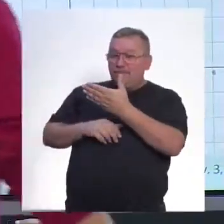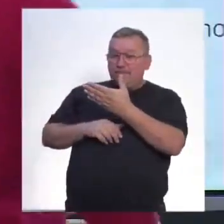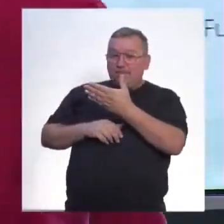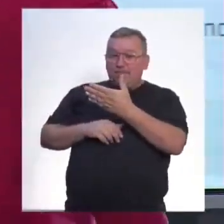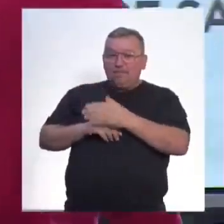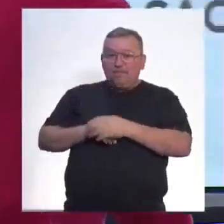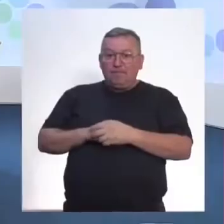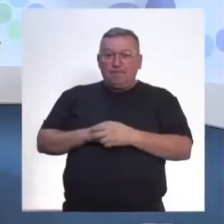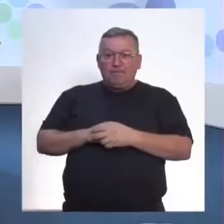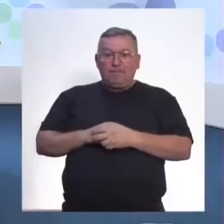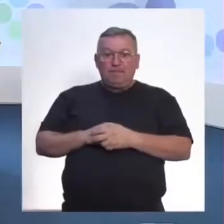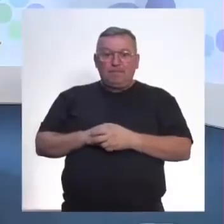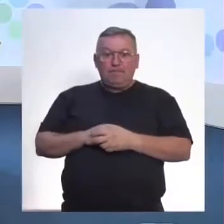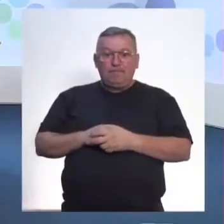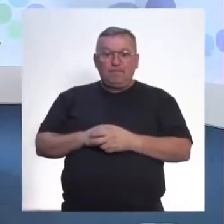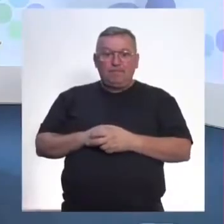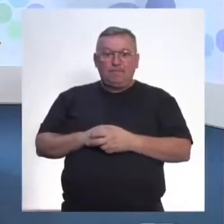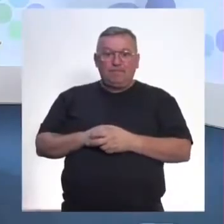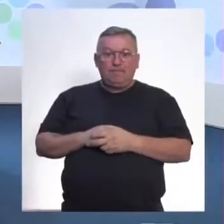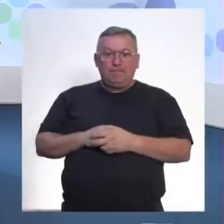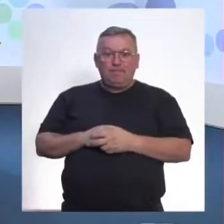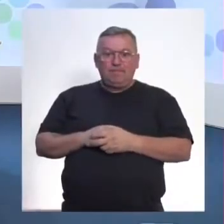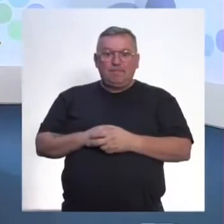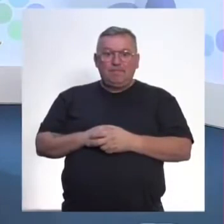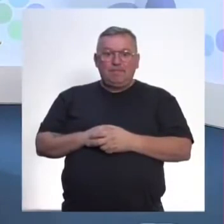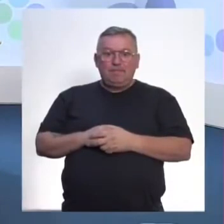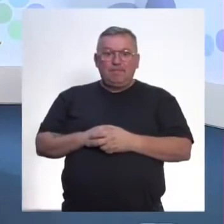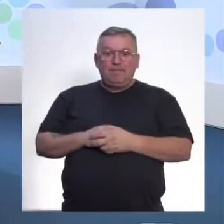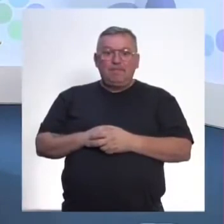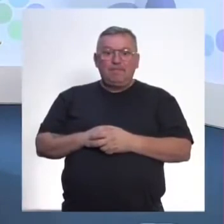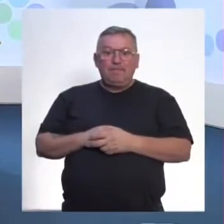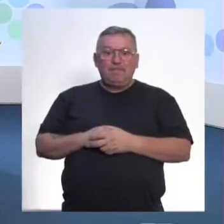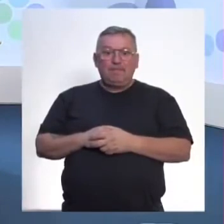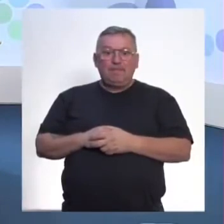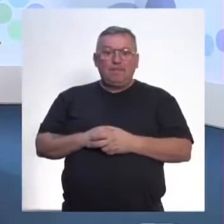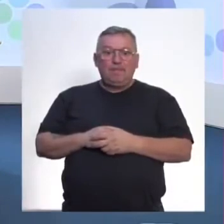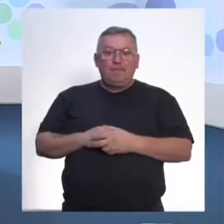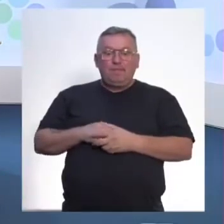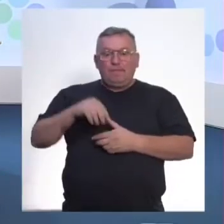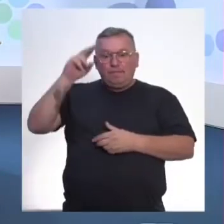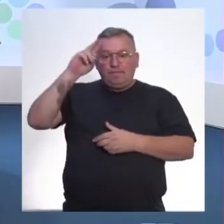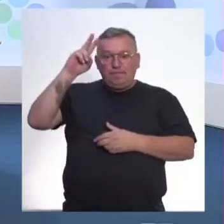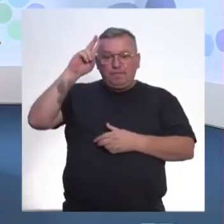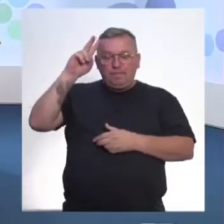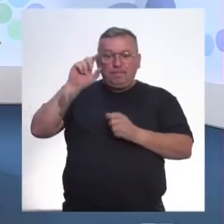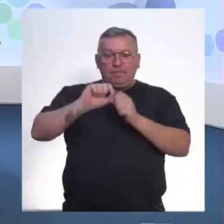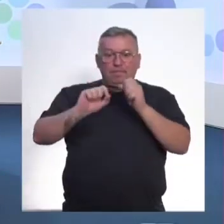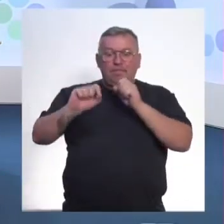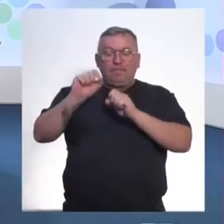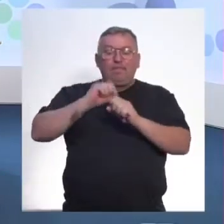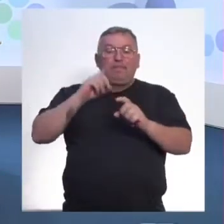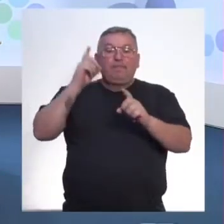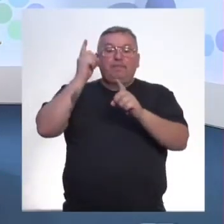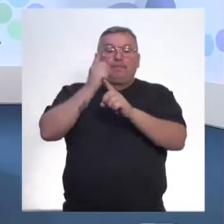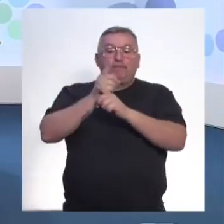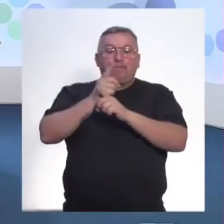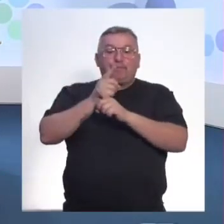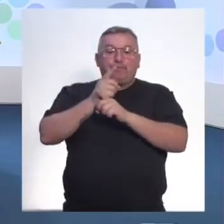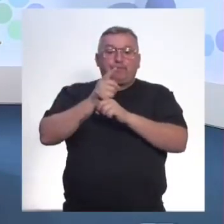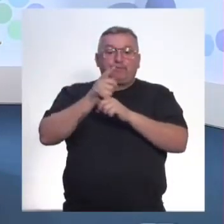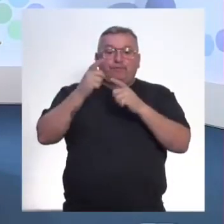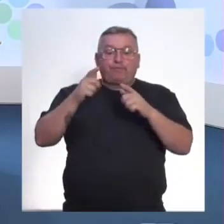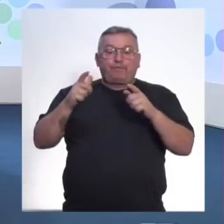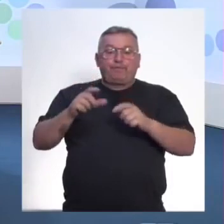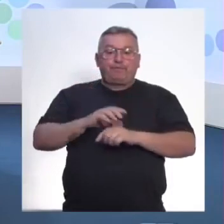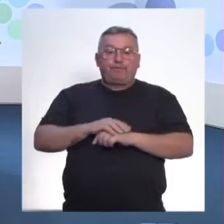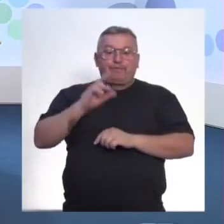gente, estou mudando aqui. Olha lá. Ok. Bom, relembrando e vamos fazer a localização dos